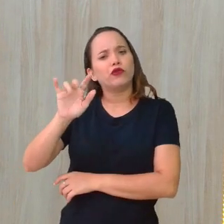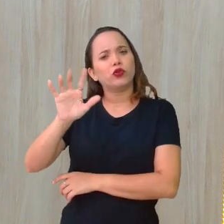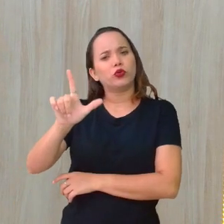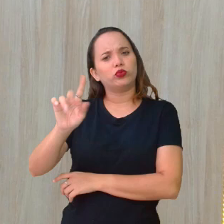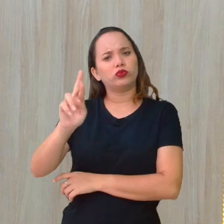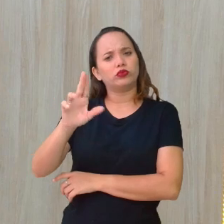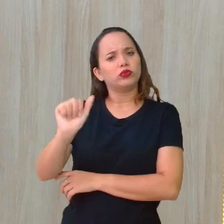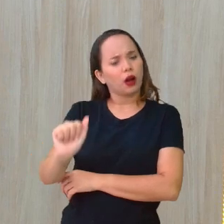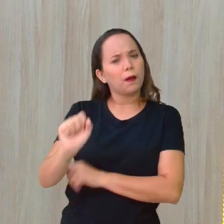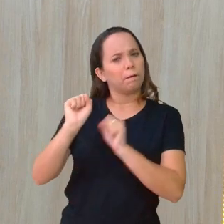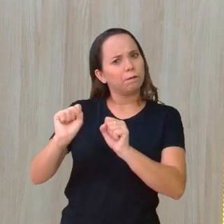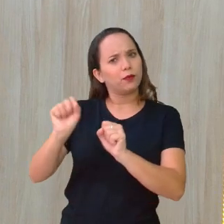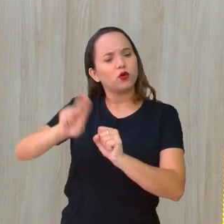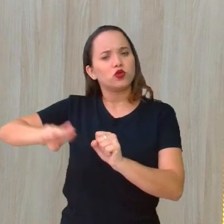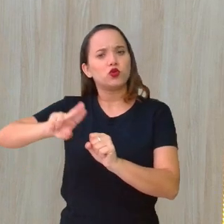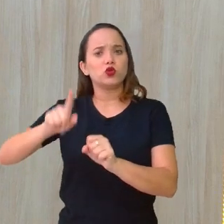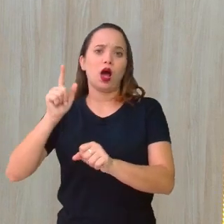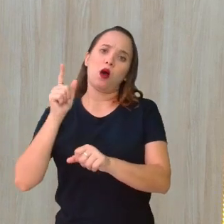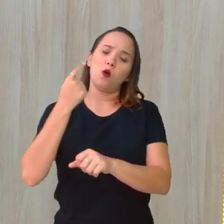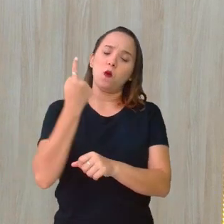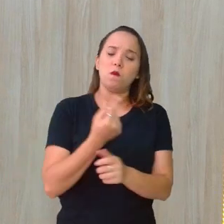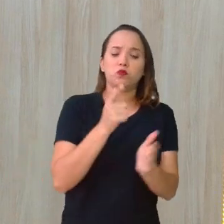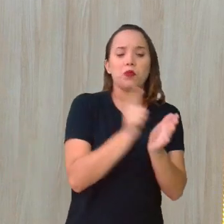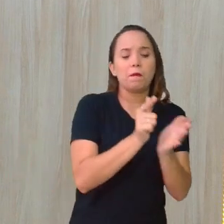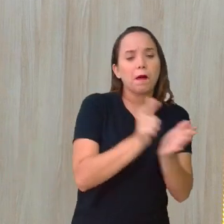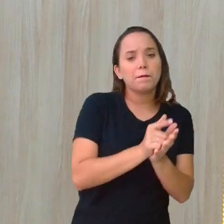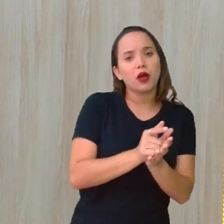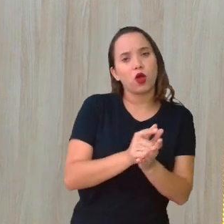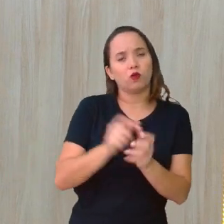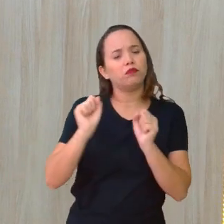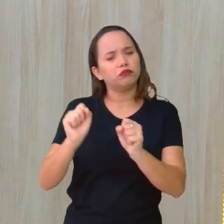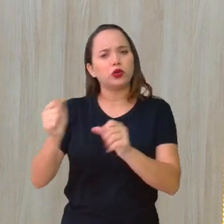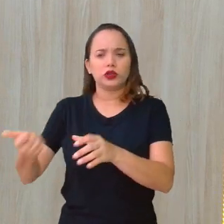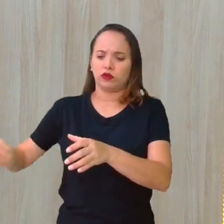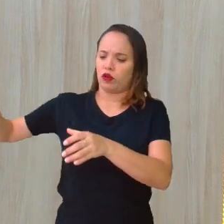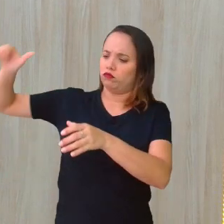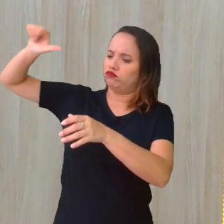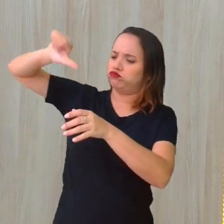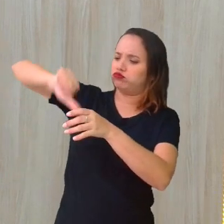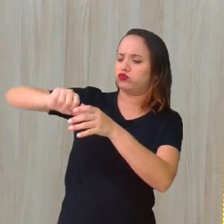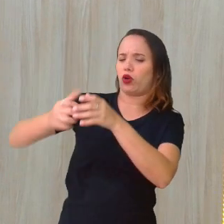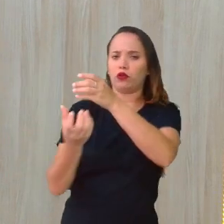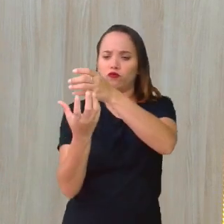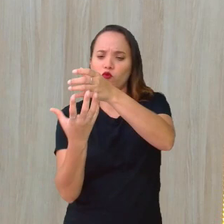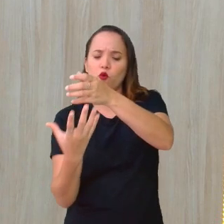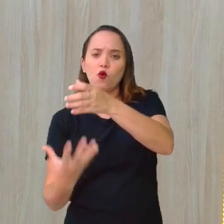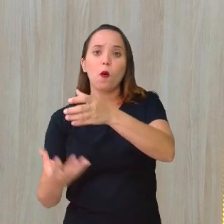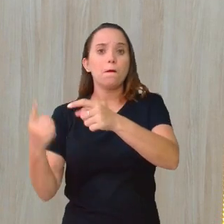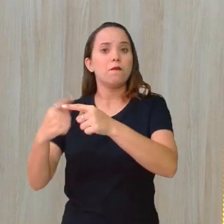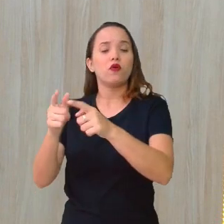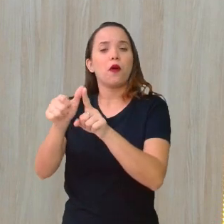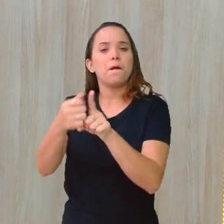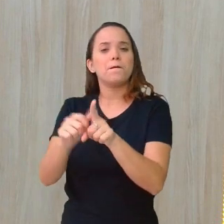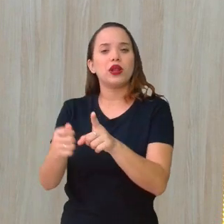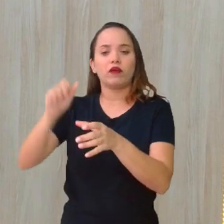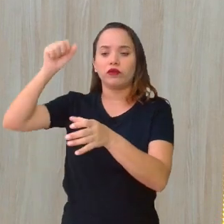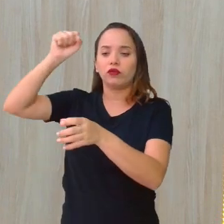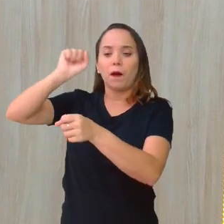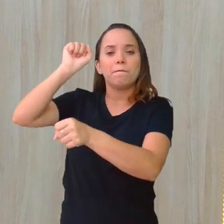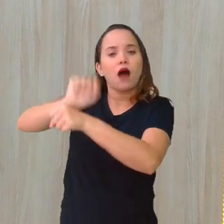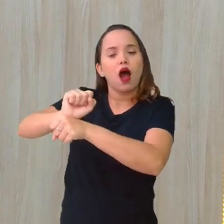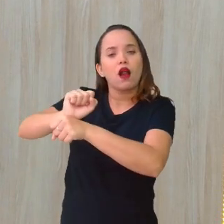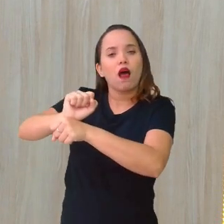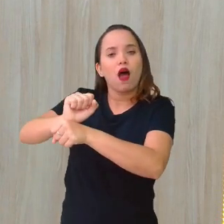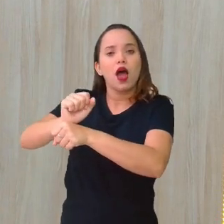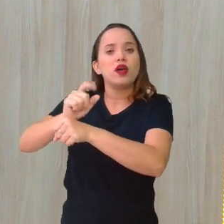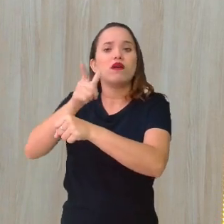papel, por exemplo. A gente pode jogar essa água com o milho, né? O milho vai ficar lá presinho no papel, o resto